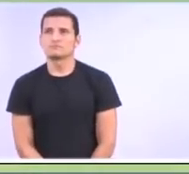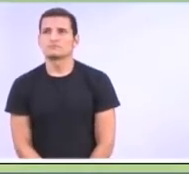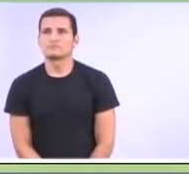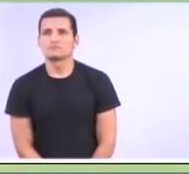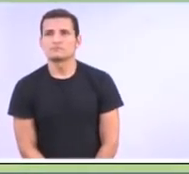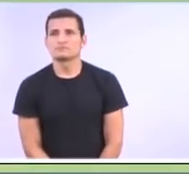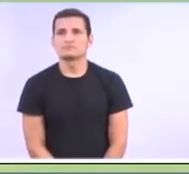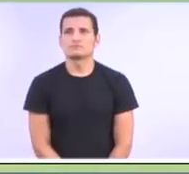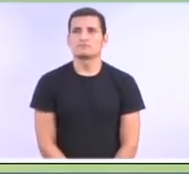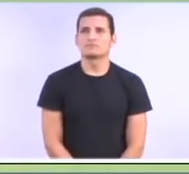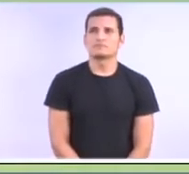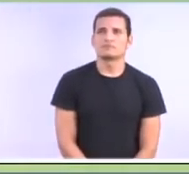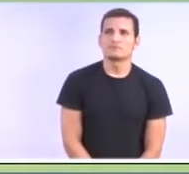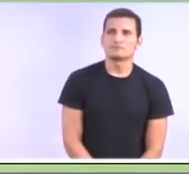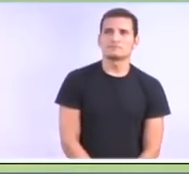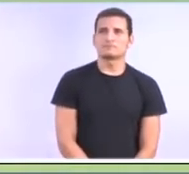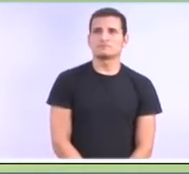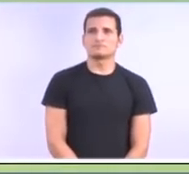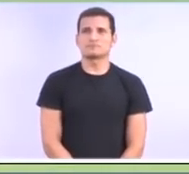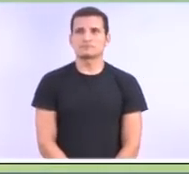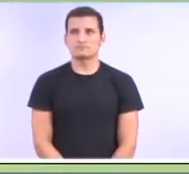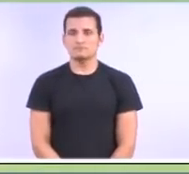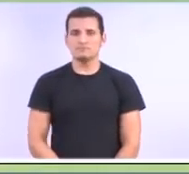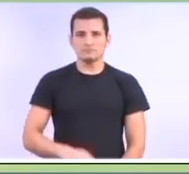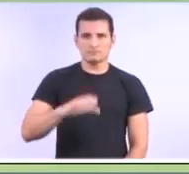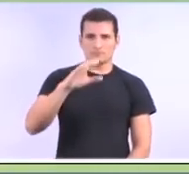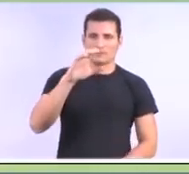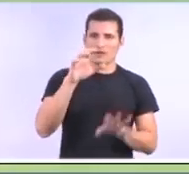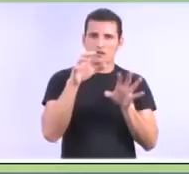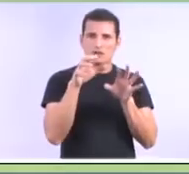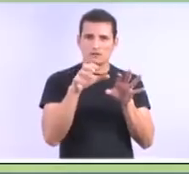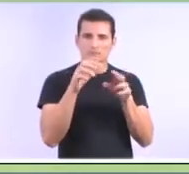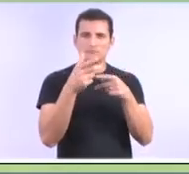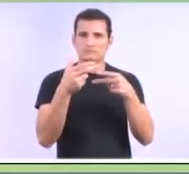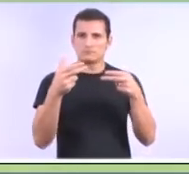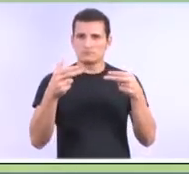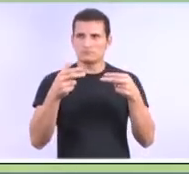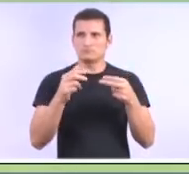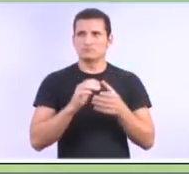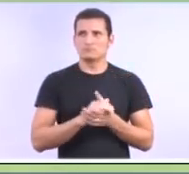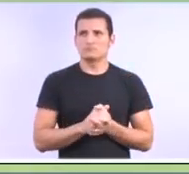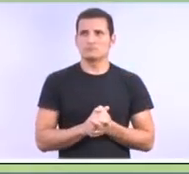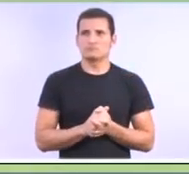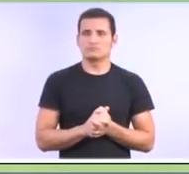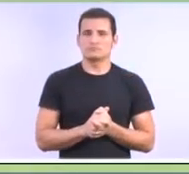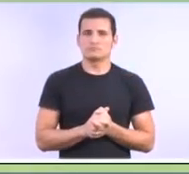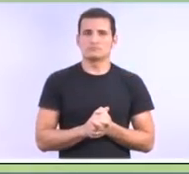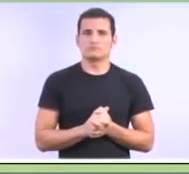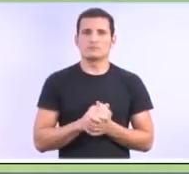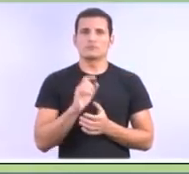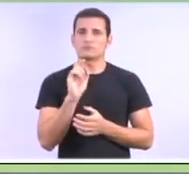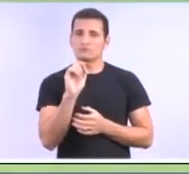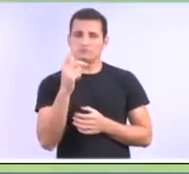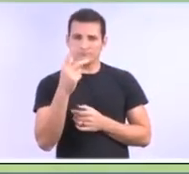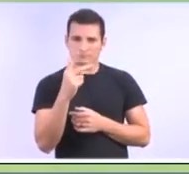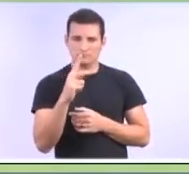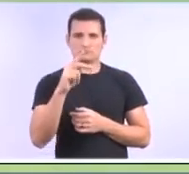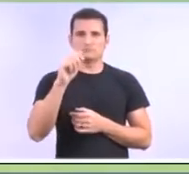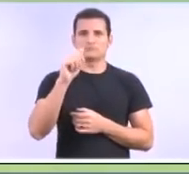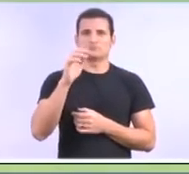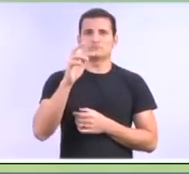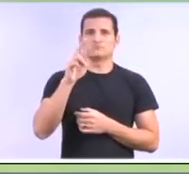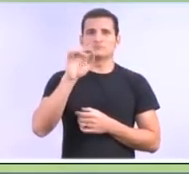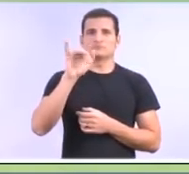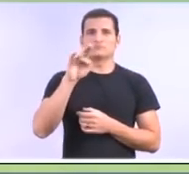Vamos lá? As características de objetos são definidas pelos seus atributos.